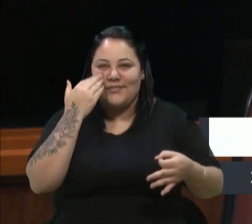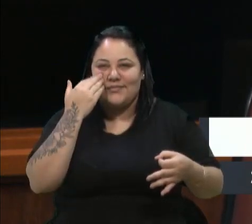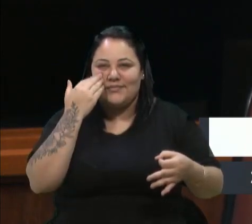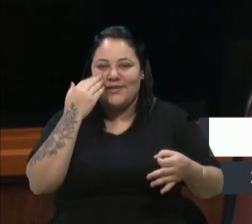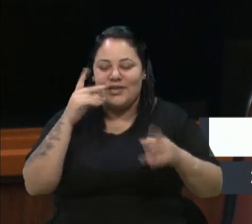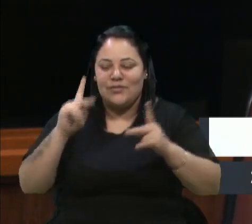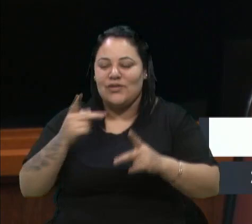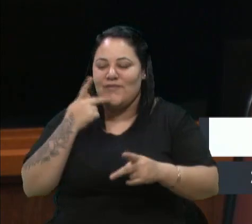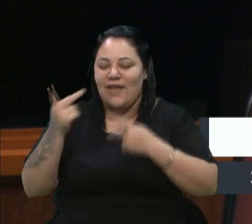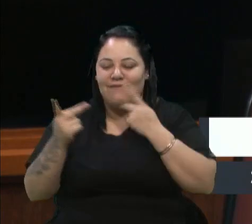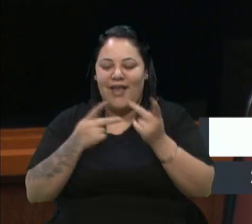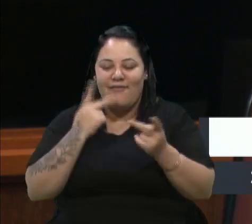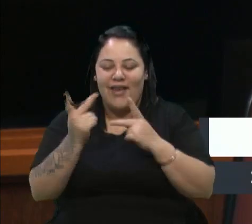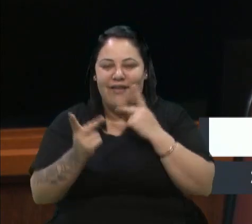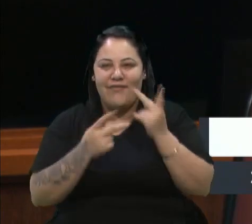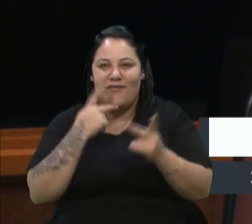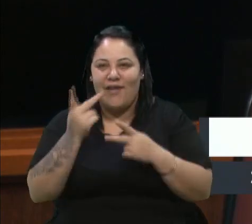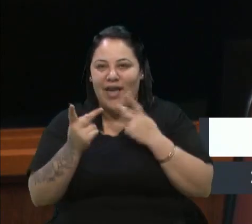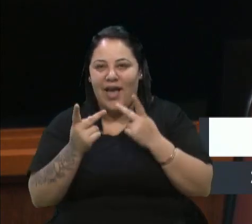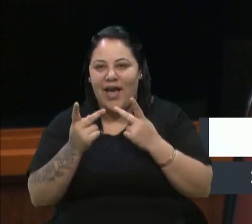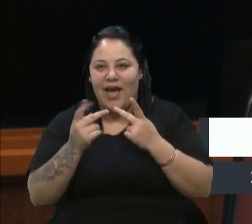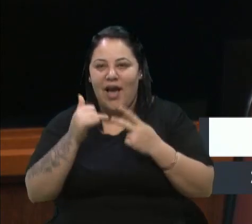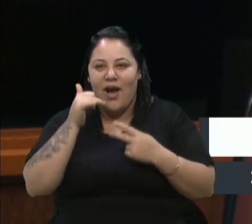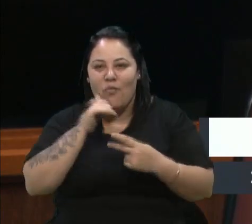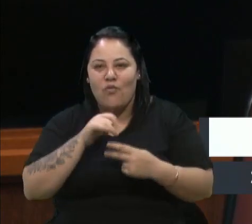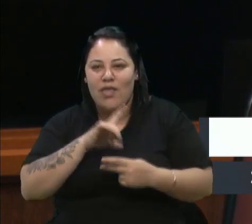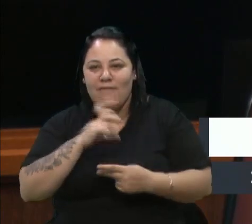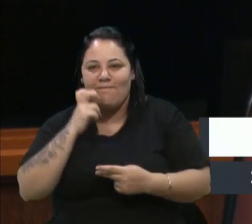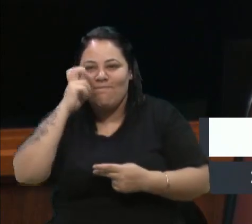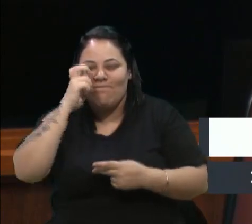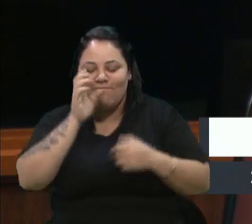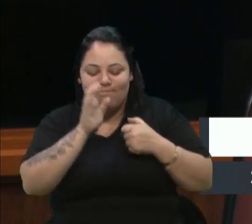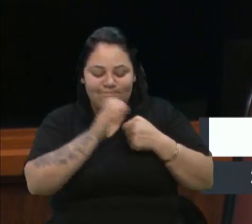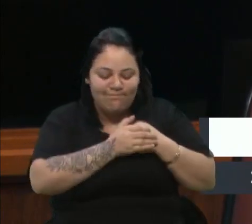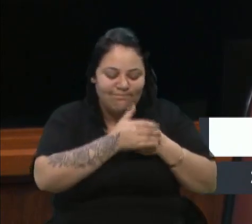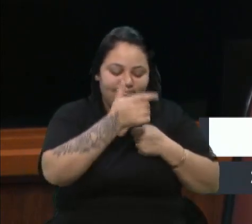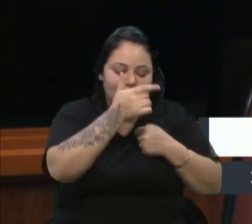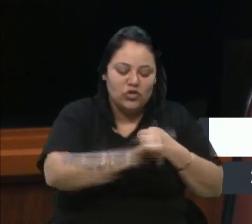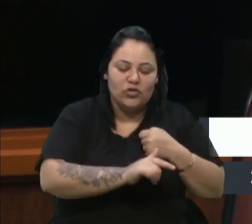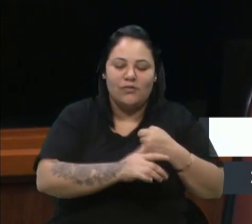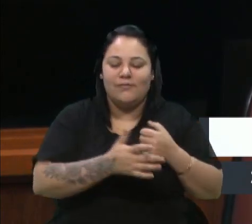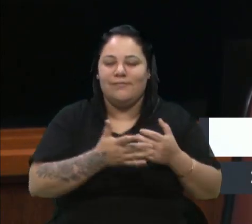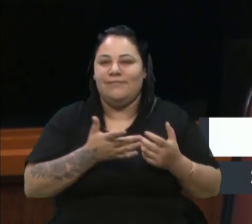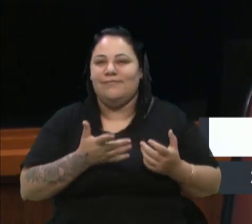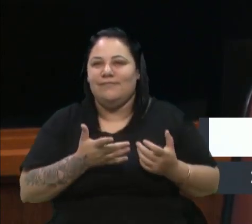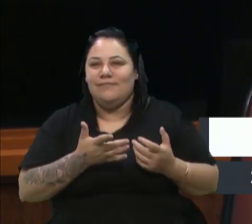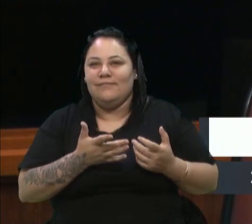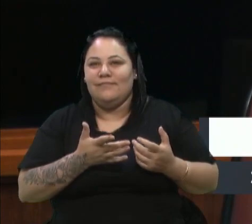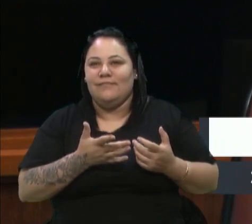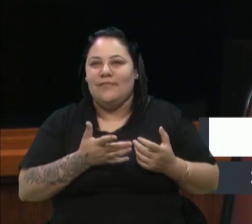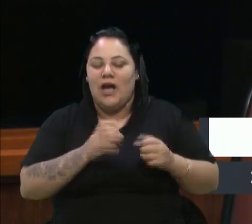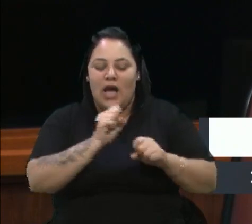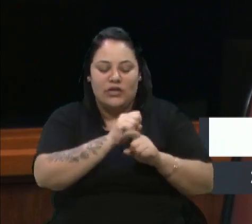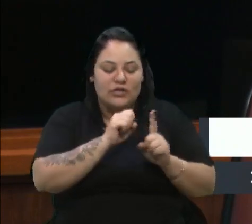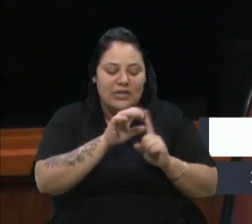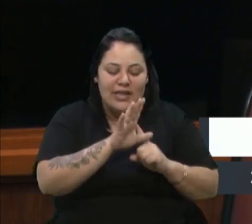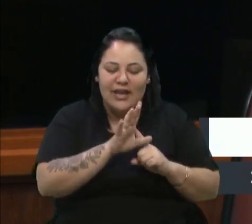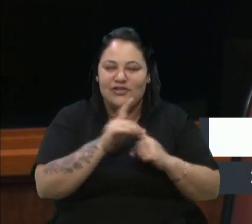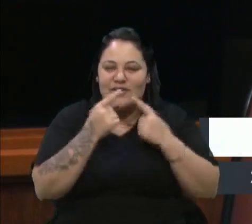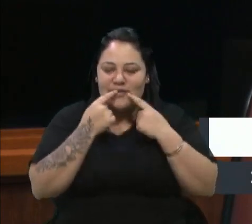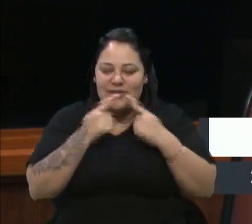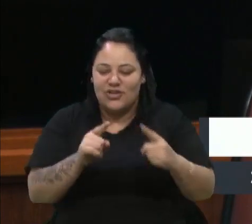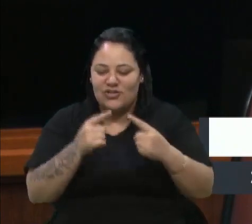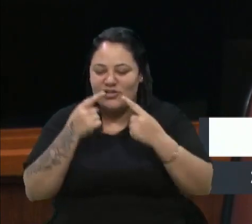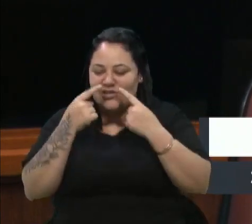nunca falam por não ser julgada novamente pela sociedade. Alguma coisa ela fez para acontecer, que roupa ela estava